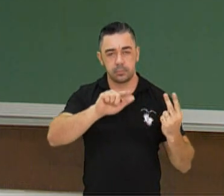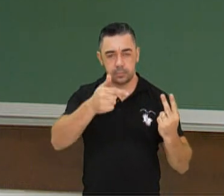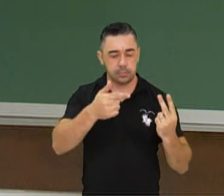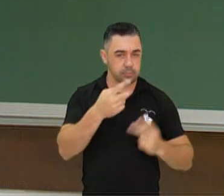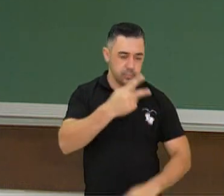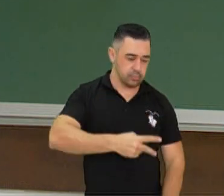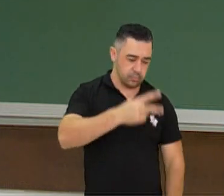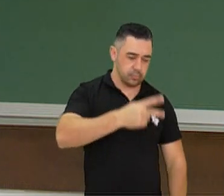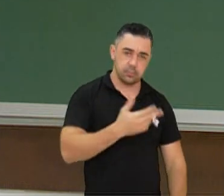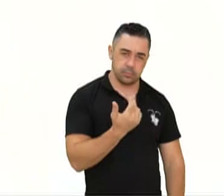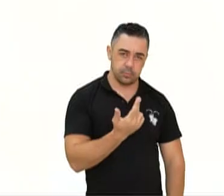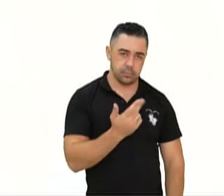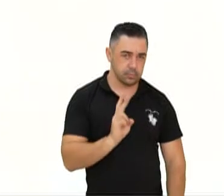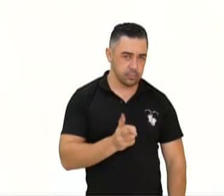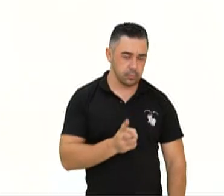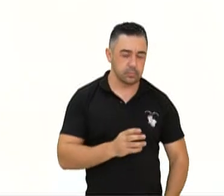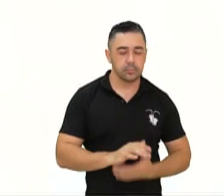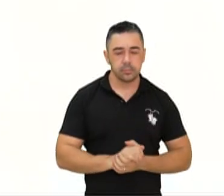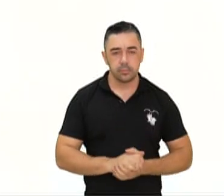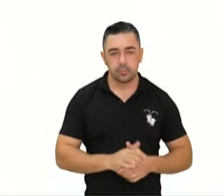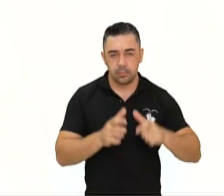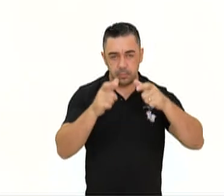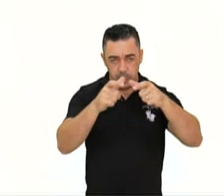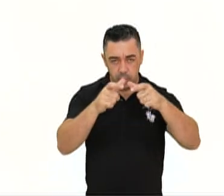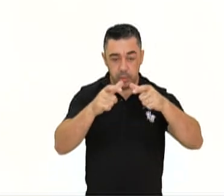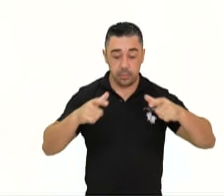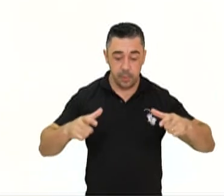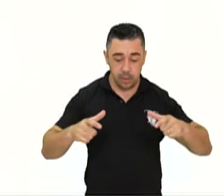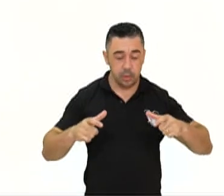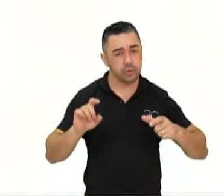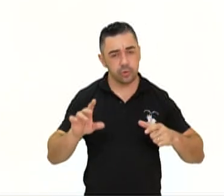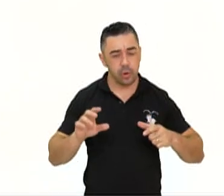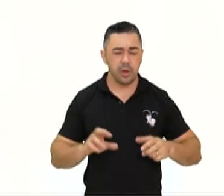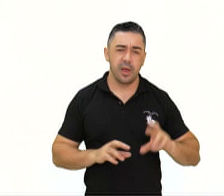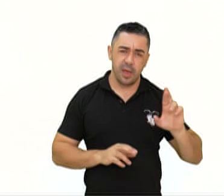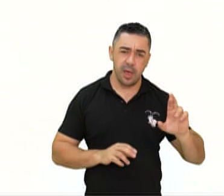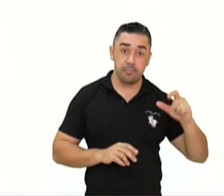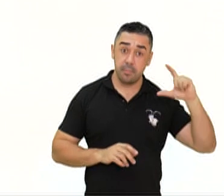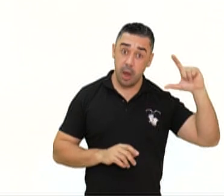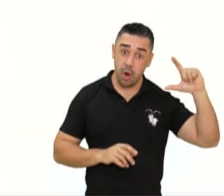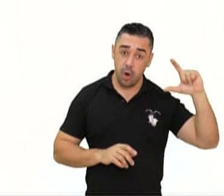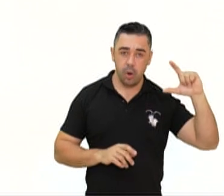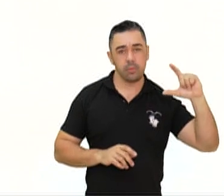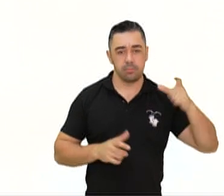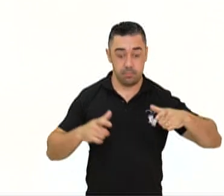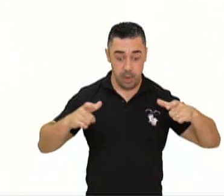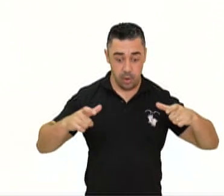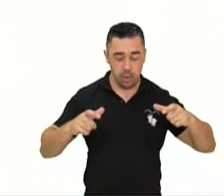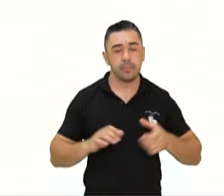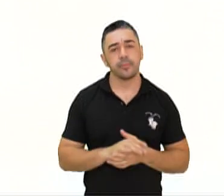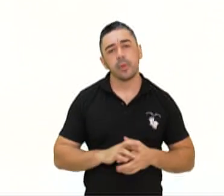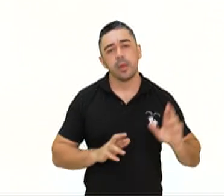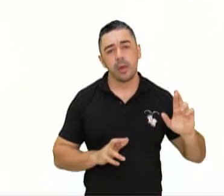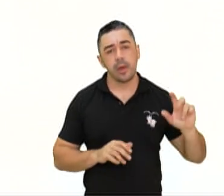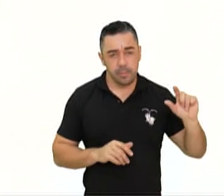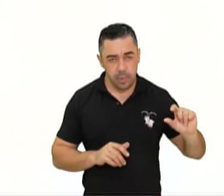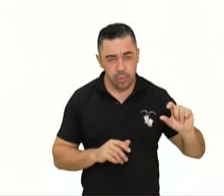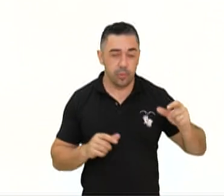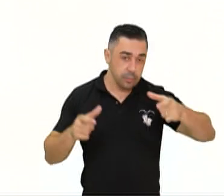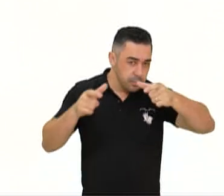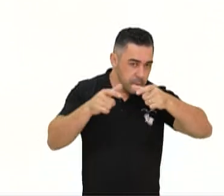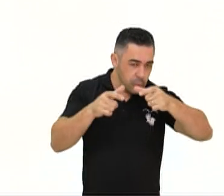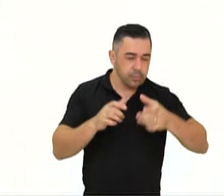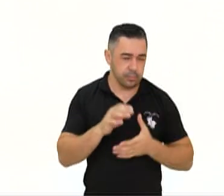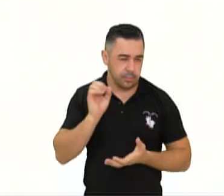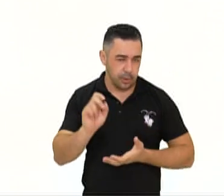mesma forma, πr ao quadrado. Aqui, para não confundir, eu coloco r minúsculo, o raio da circunferência